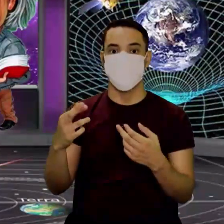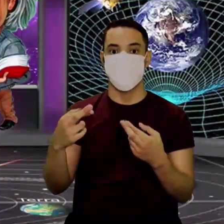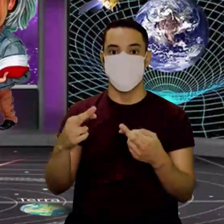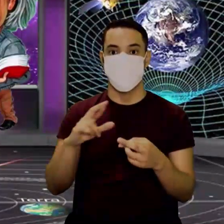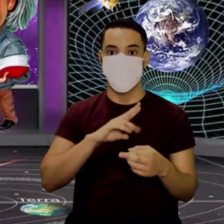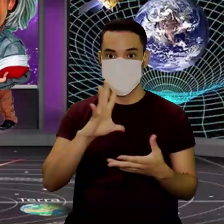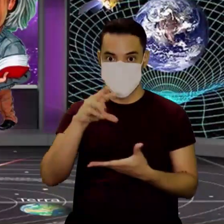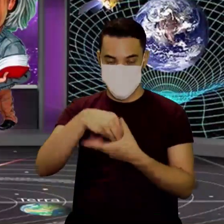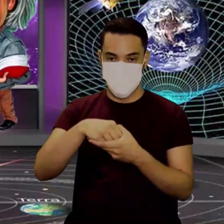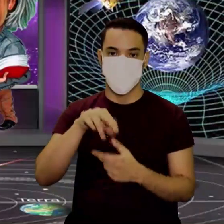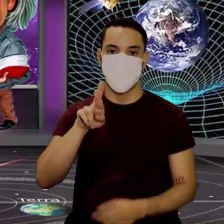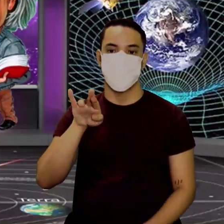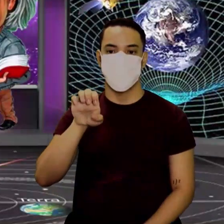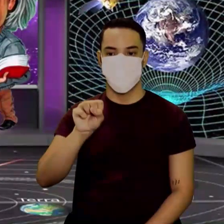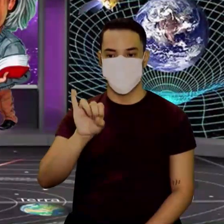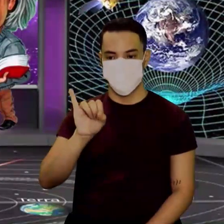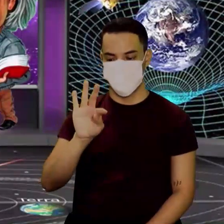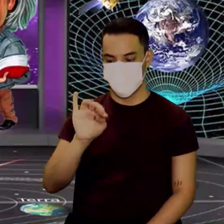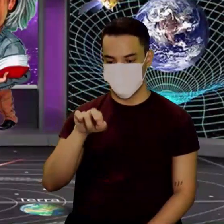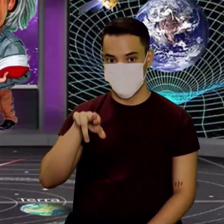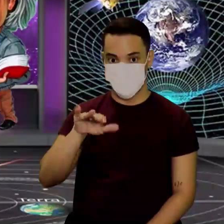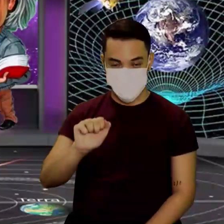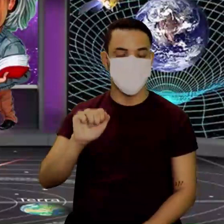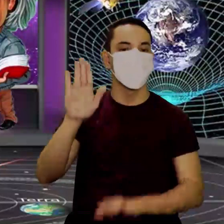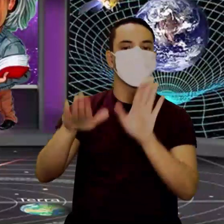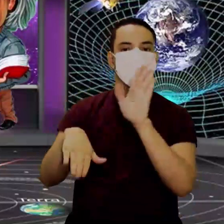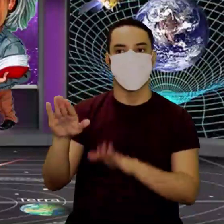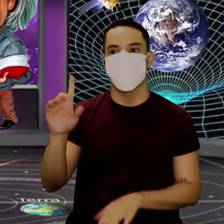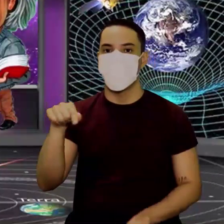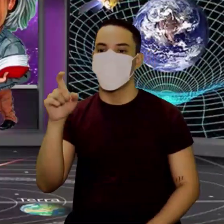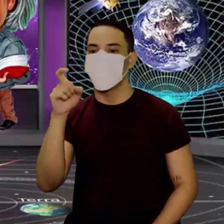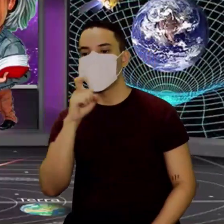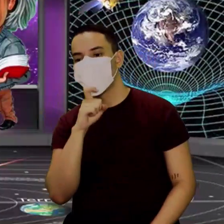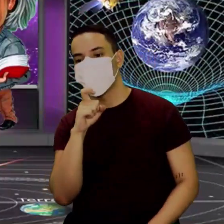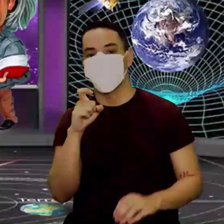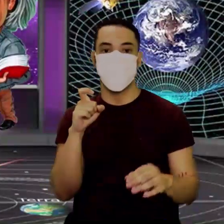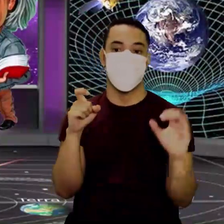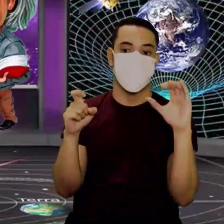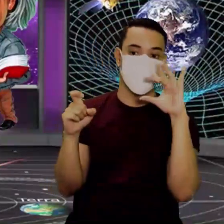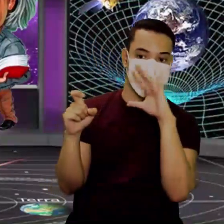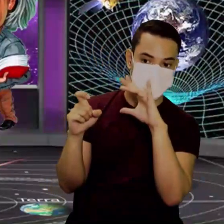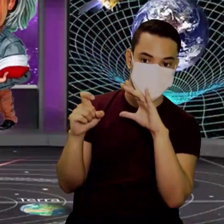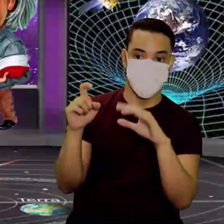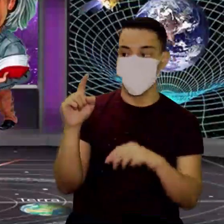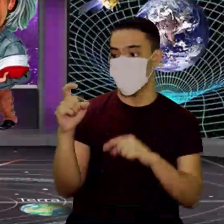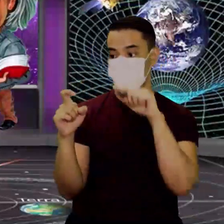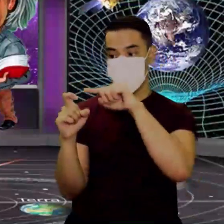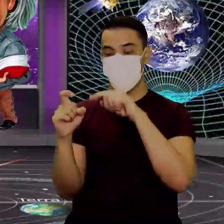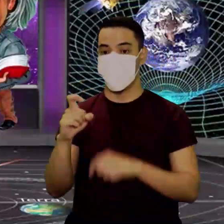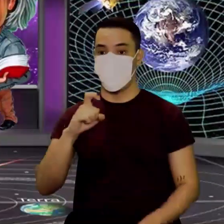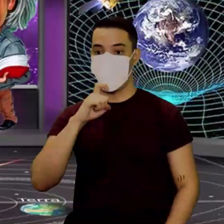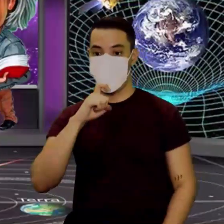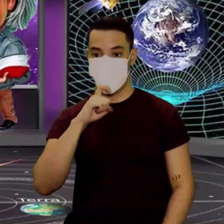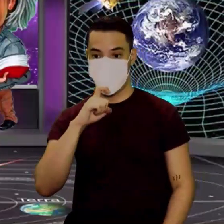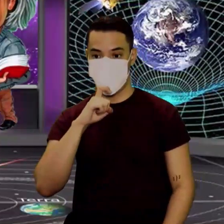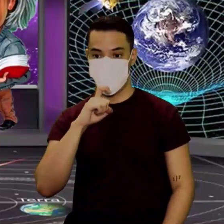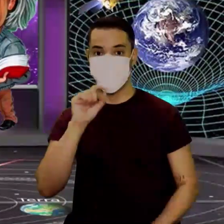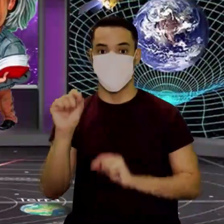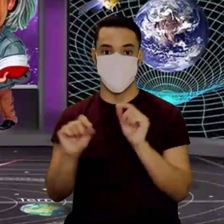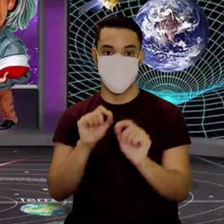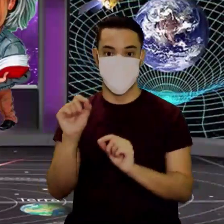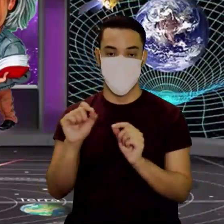ver lá no chuveiro, se você conseguir abrir, geralmente é quente e frio, né? Se você colocar no frio, quando é tempo frio,